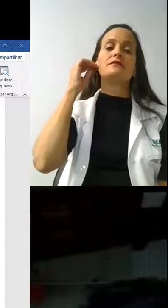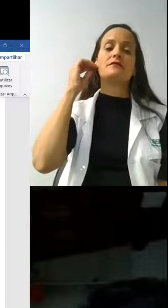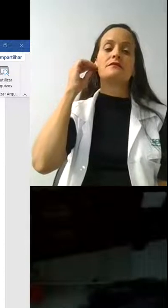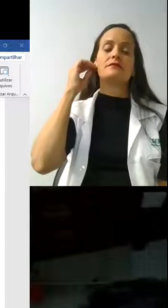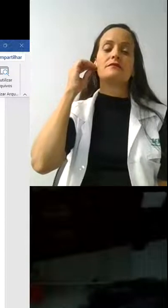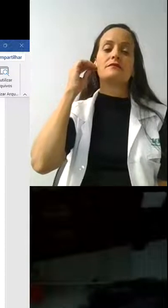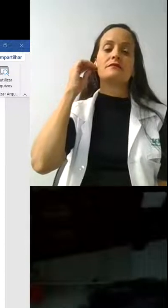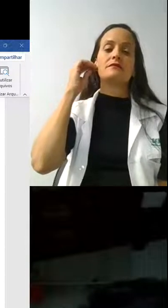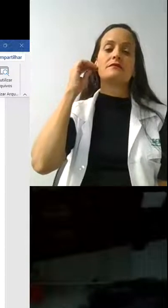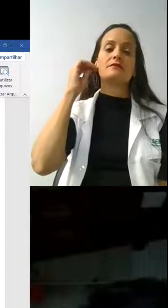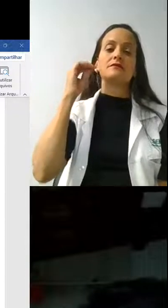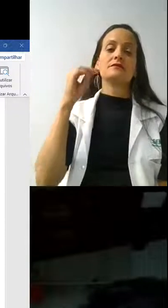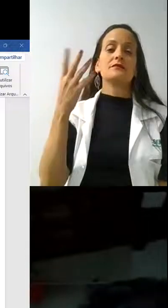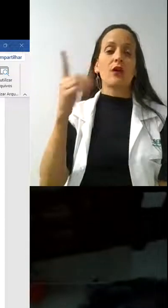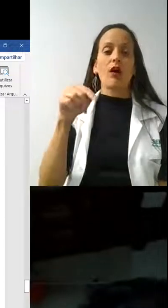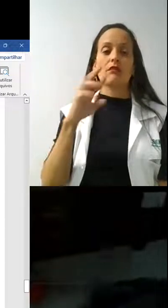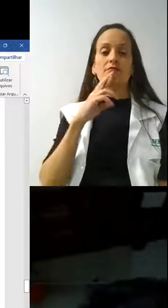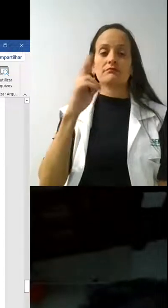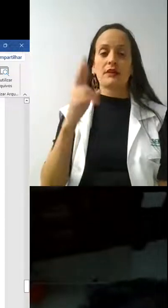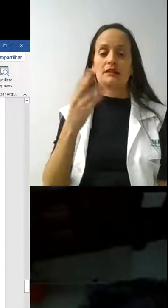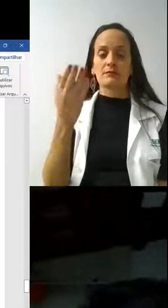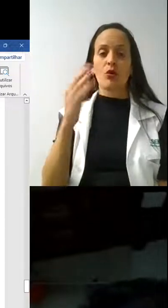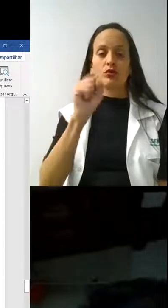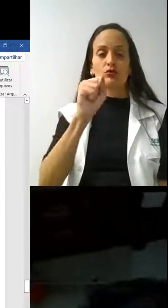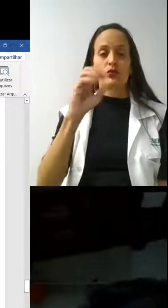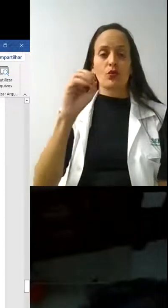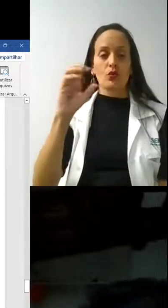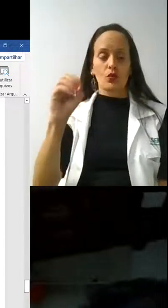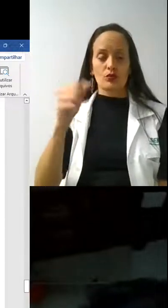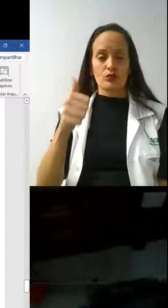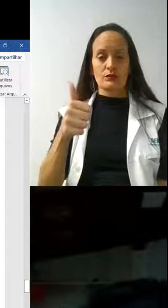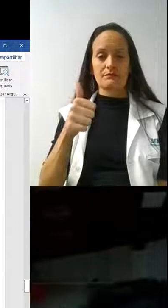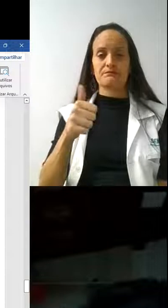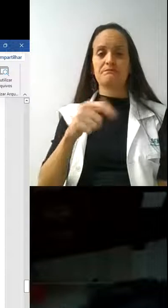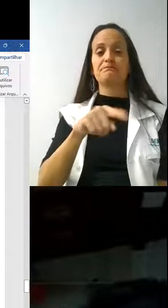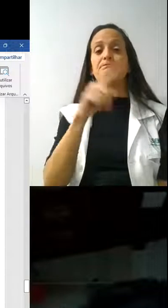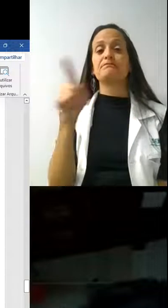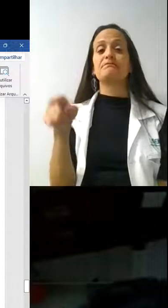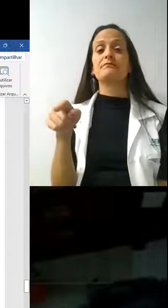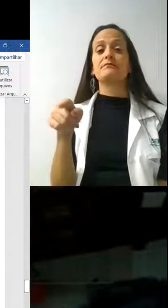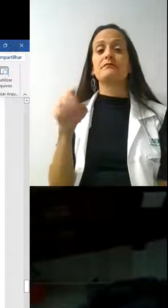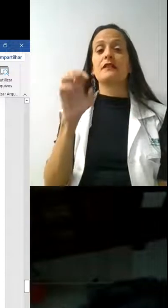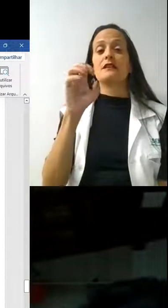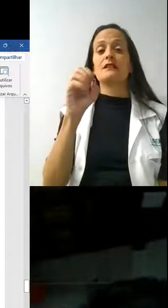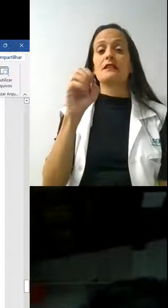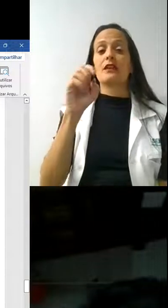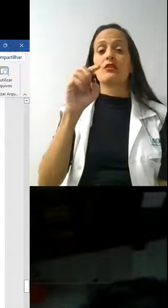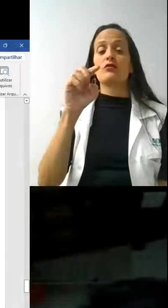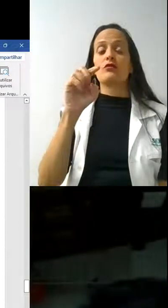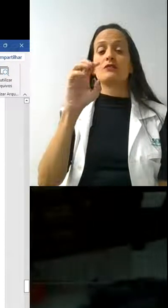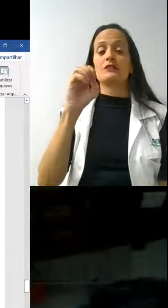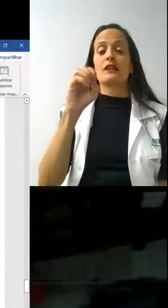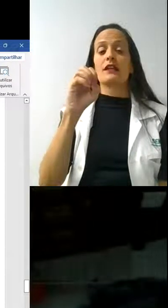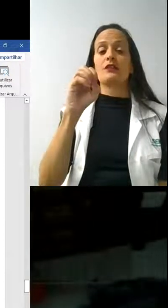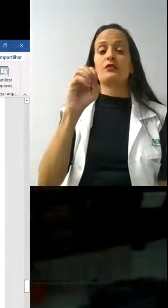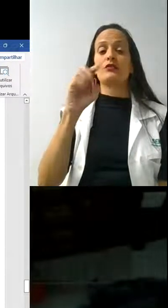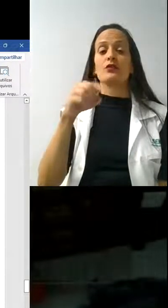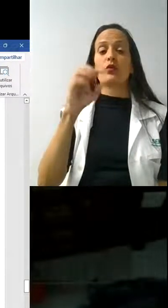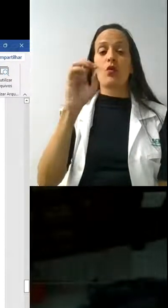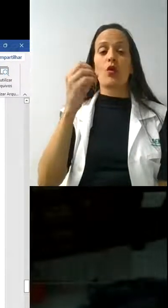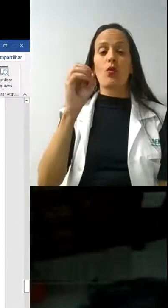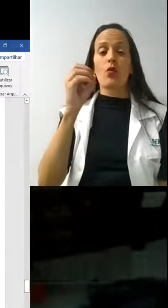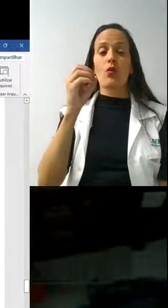fica quanto? 800, né? Só para provar aí para vocês. E 0,8 metros em centímetros. Eu pego 0,8 e multiplico